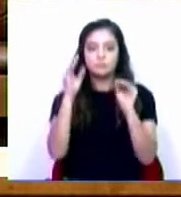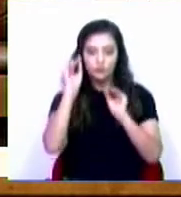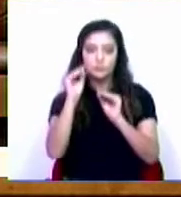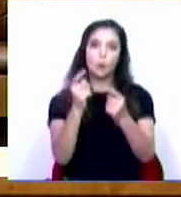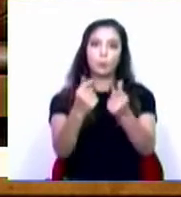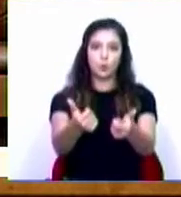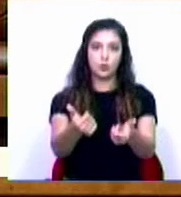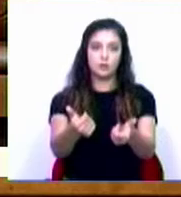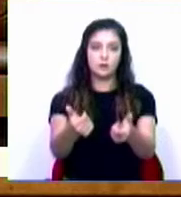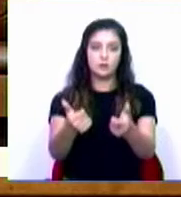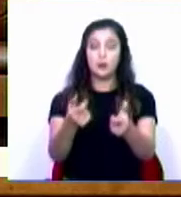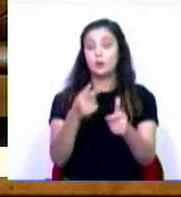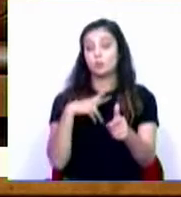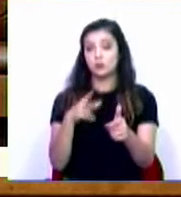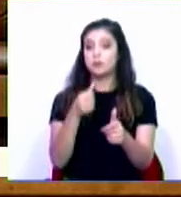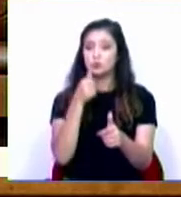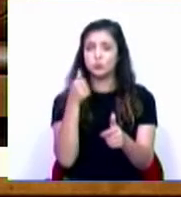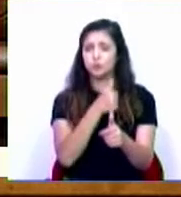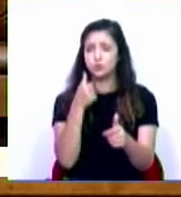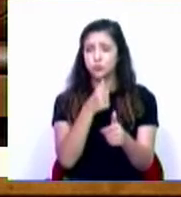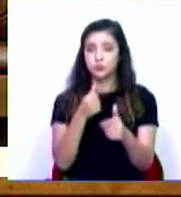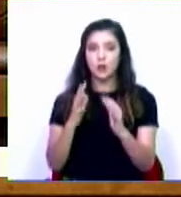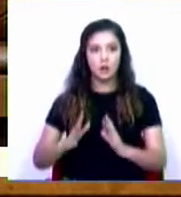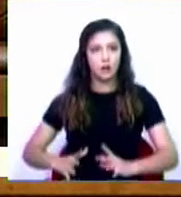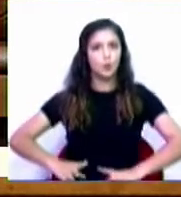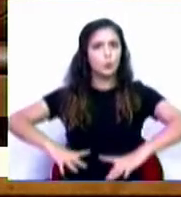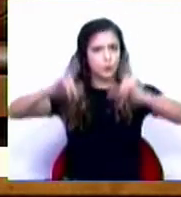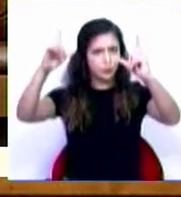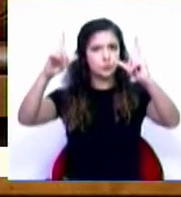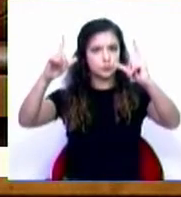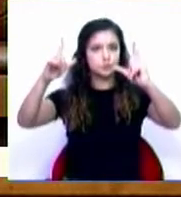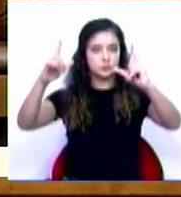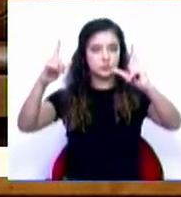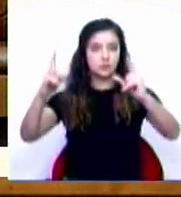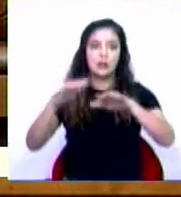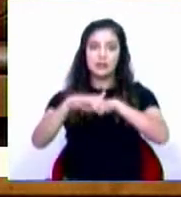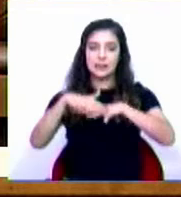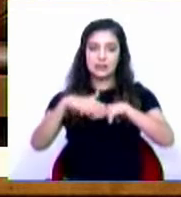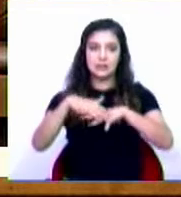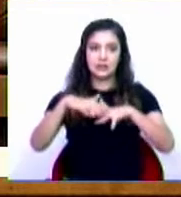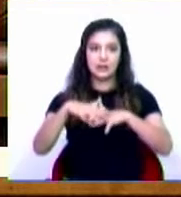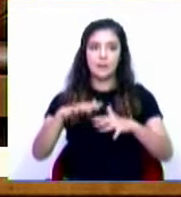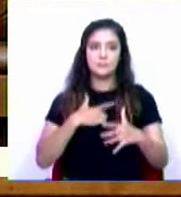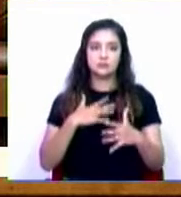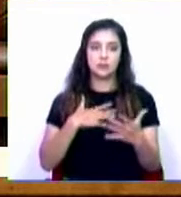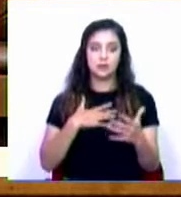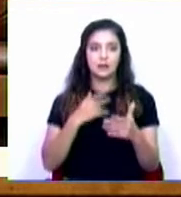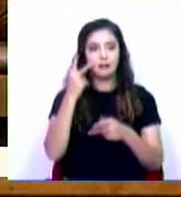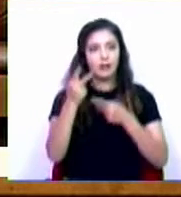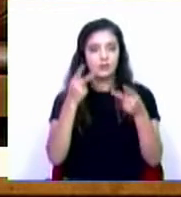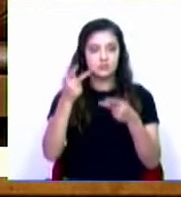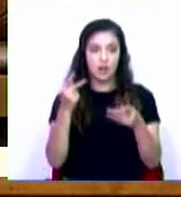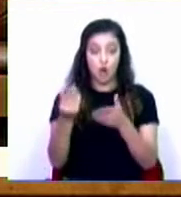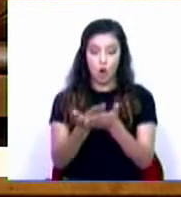sofrido, contudo, uma grande evolução nas últimas décadas do nosso tecido empresarial. Da análise dos dados macroeconómicos, eles